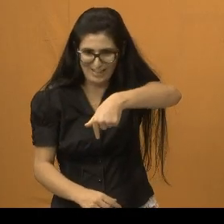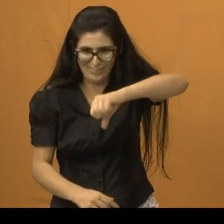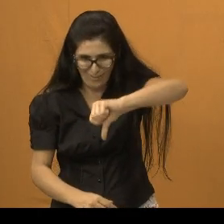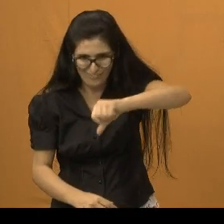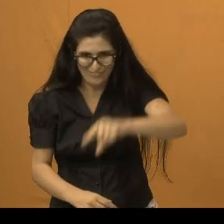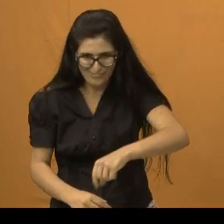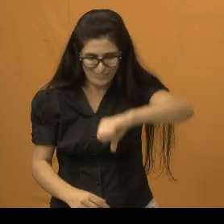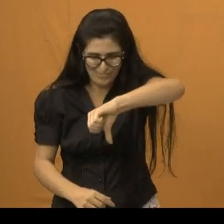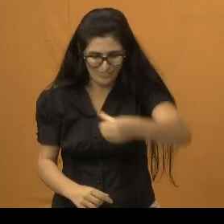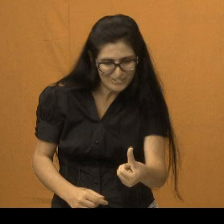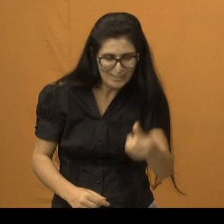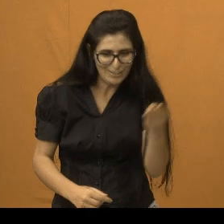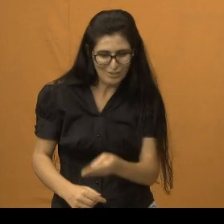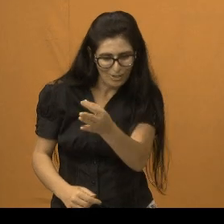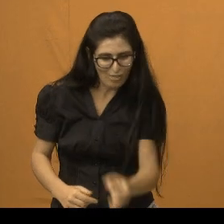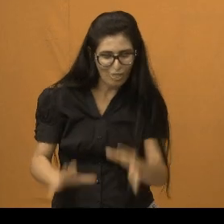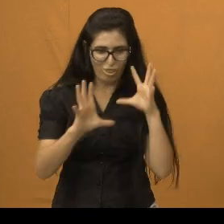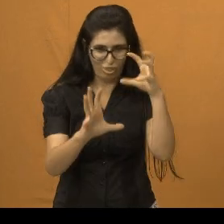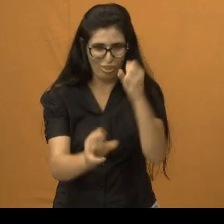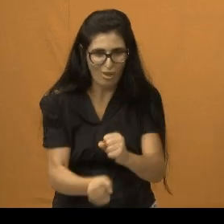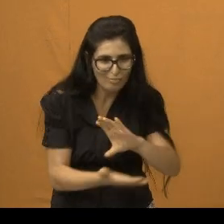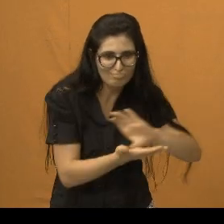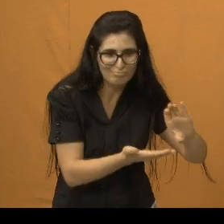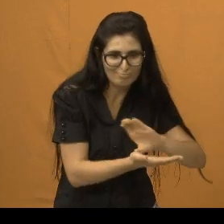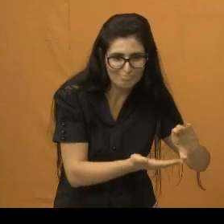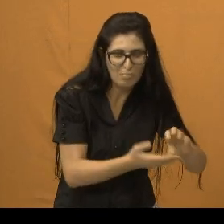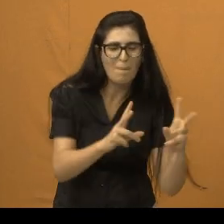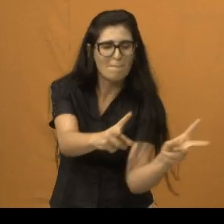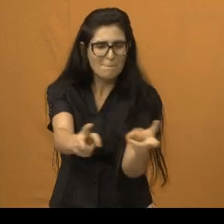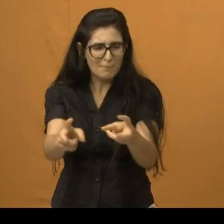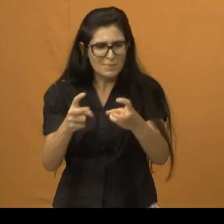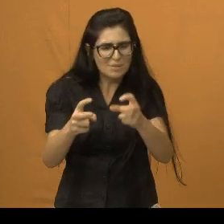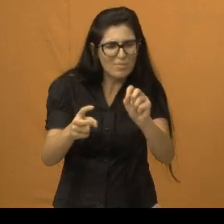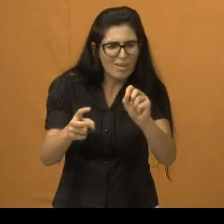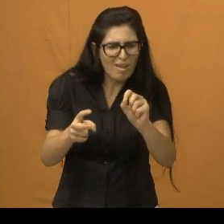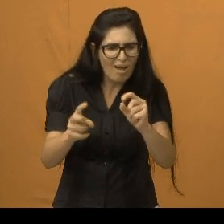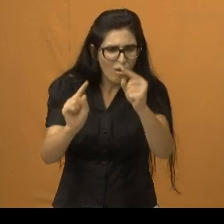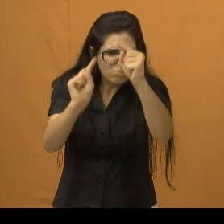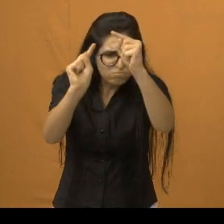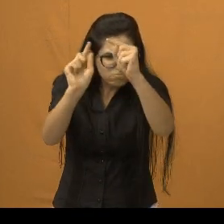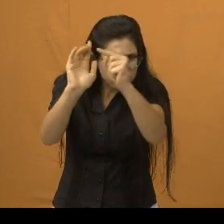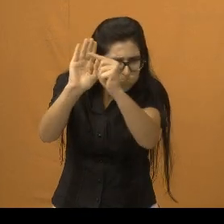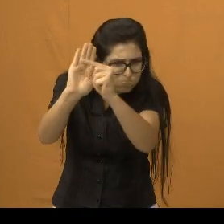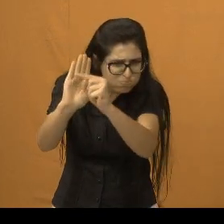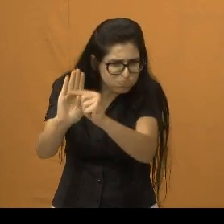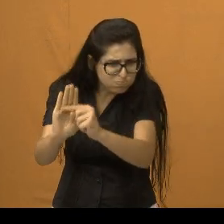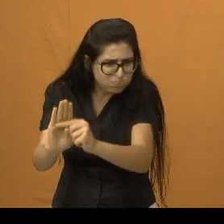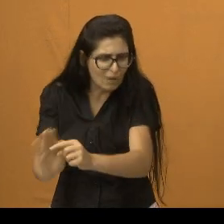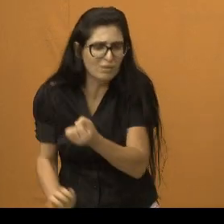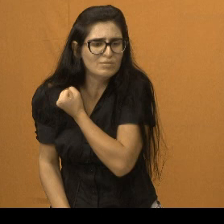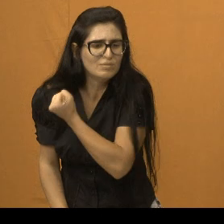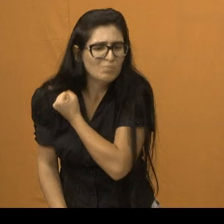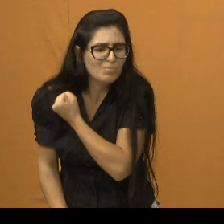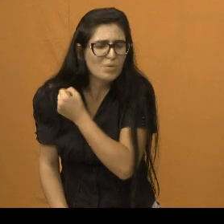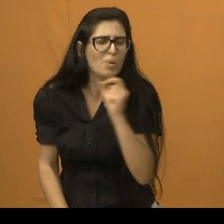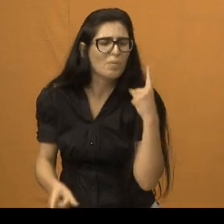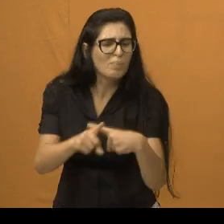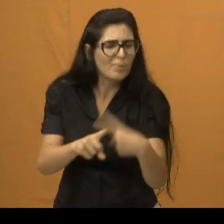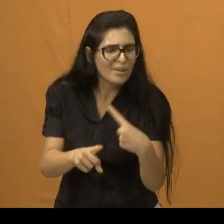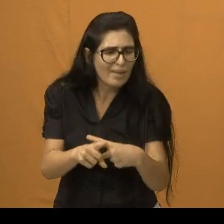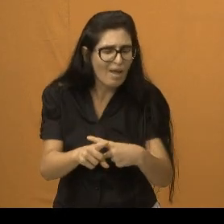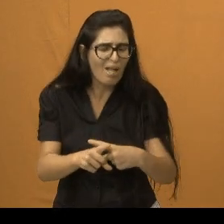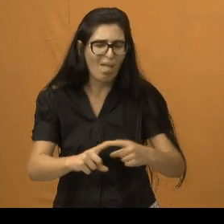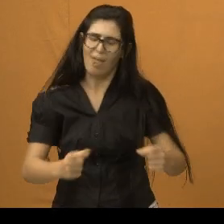79,96% do orçamento total. Como pode perceber, essa queda ocorre de uma forma bem grande no total, porque as despesas